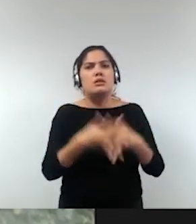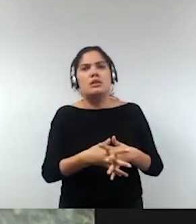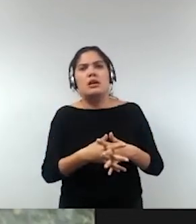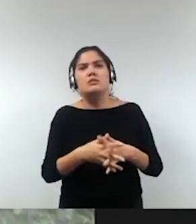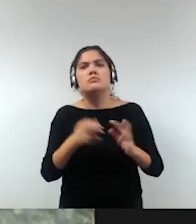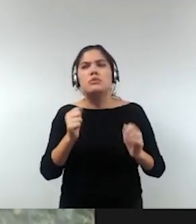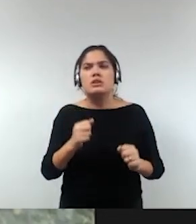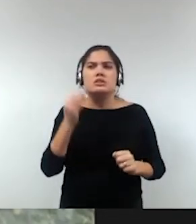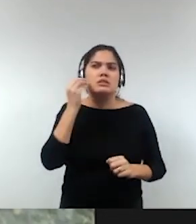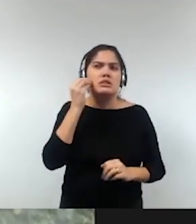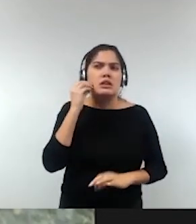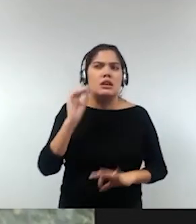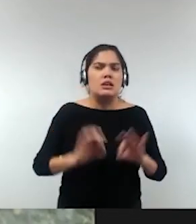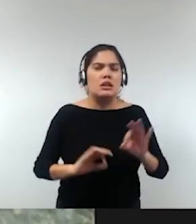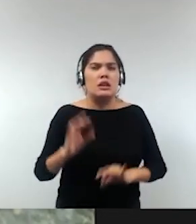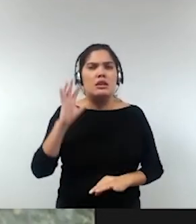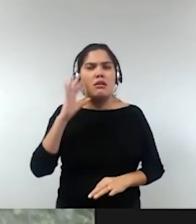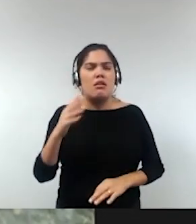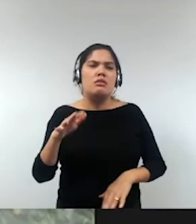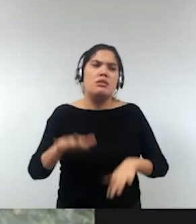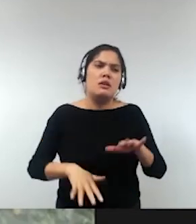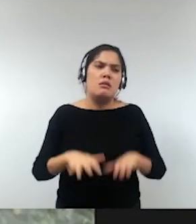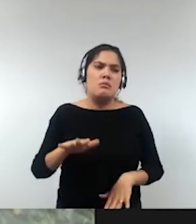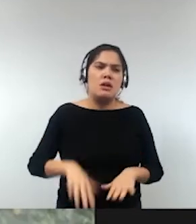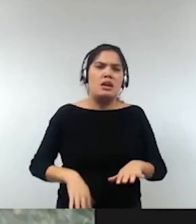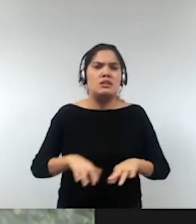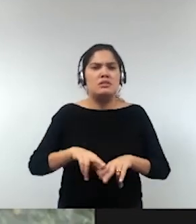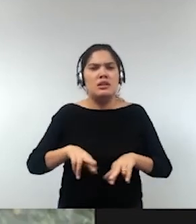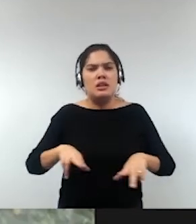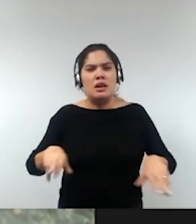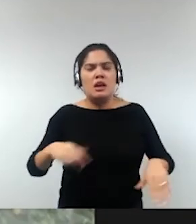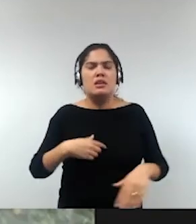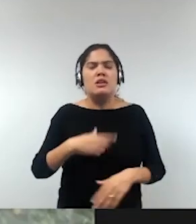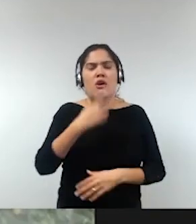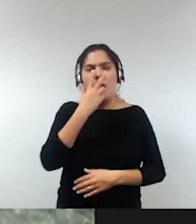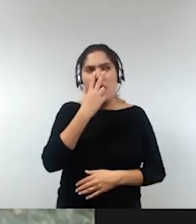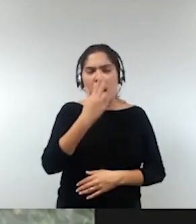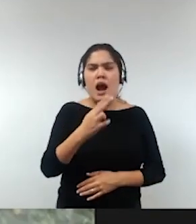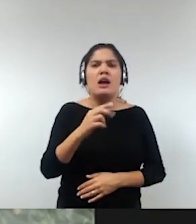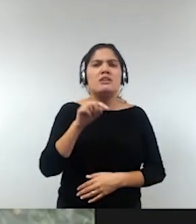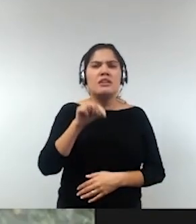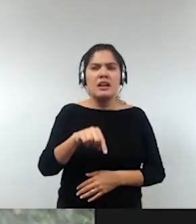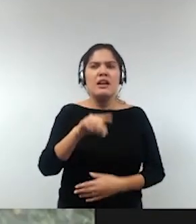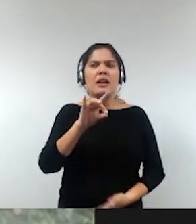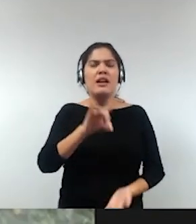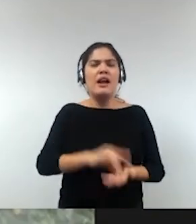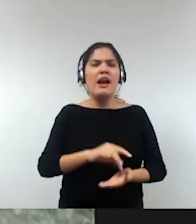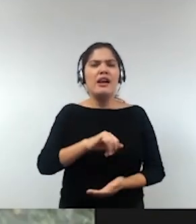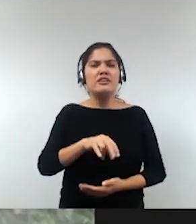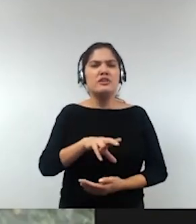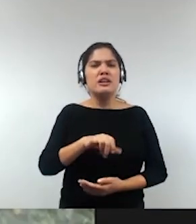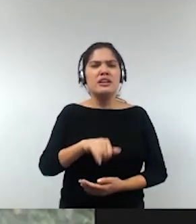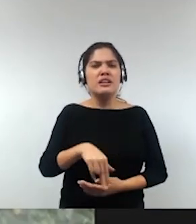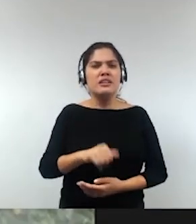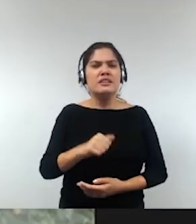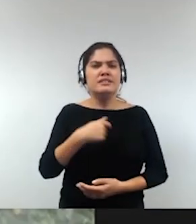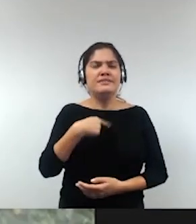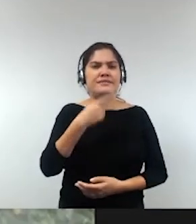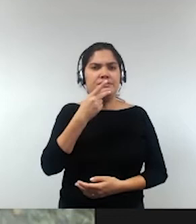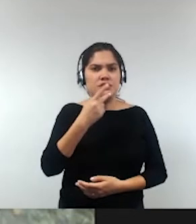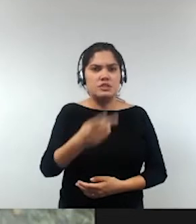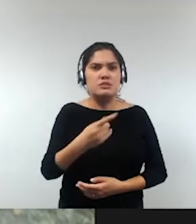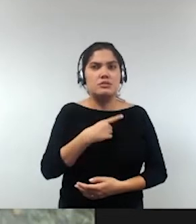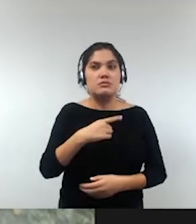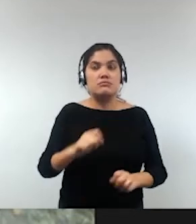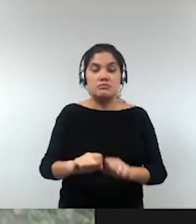tentar despachar depende muito do magistrado. Então, assim, eu acho que isso realmente, como a Juliana falou, acendeu